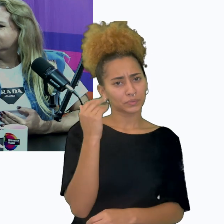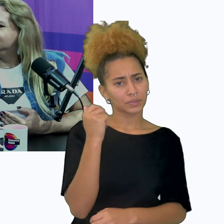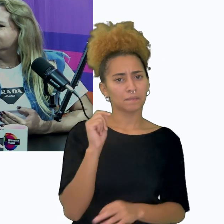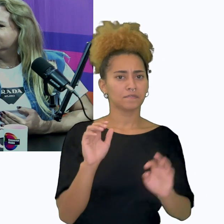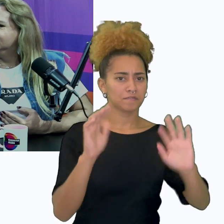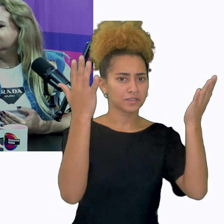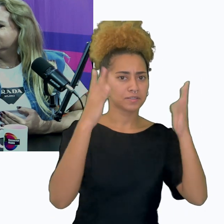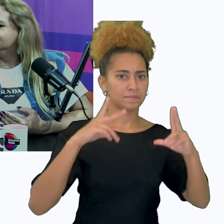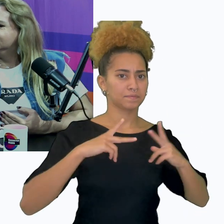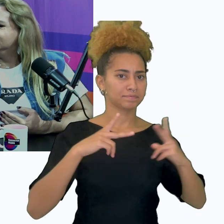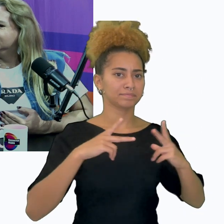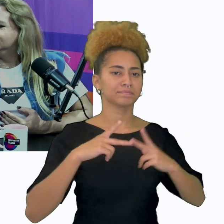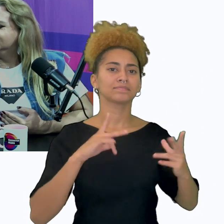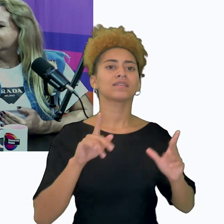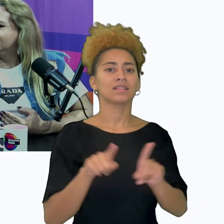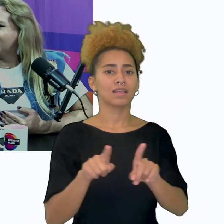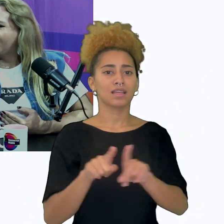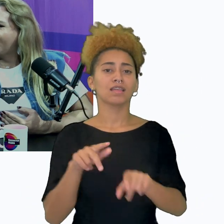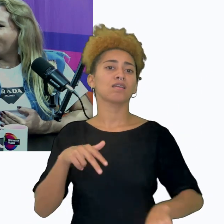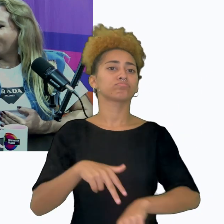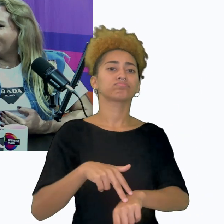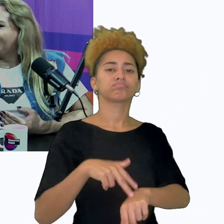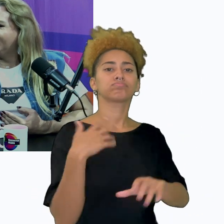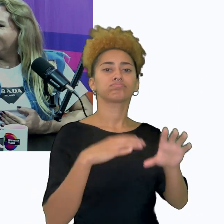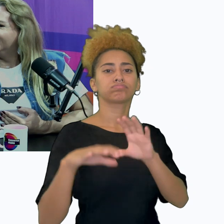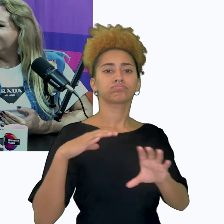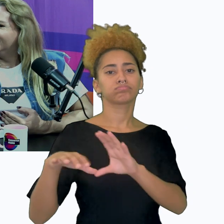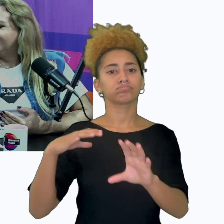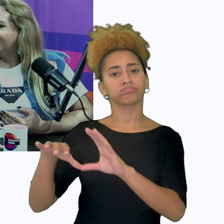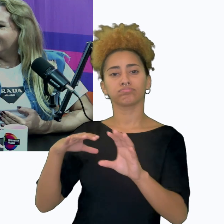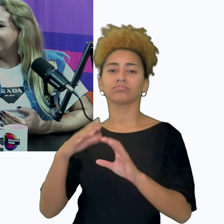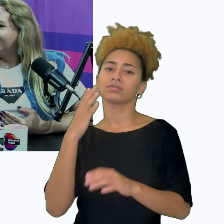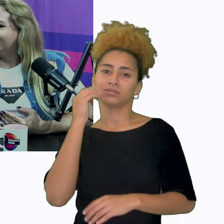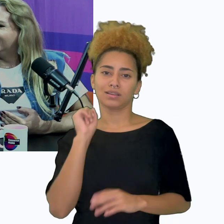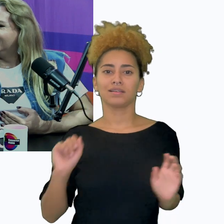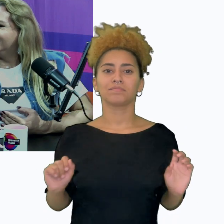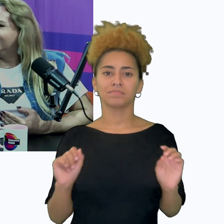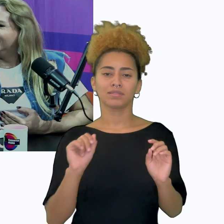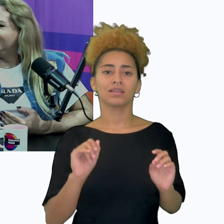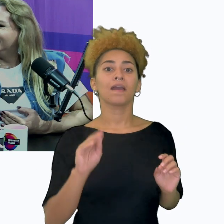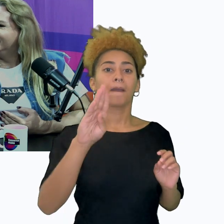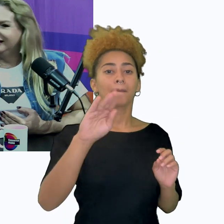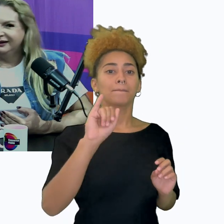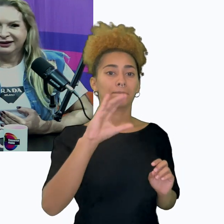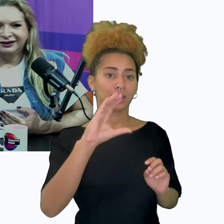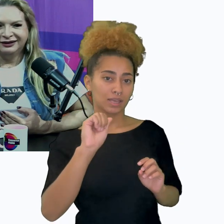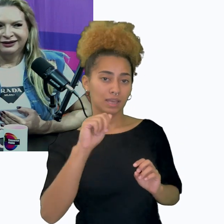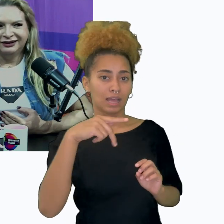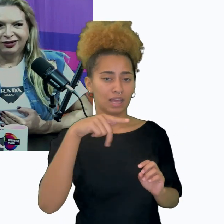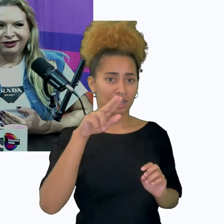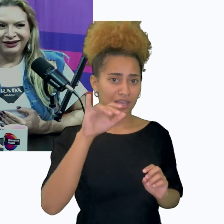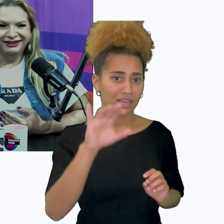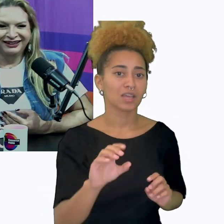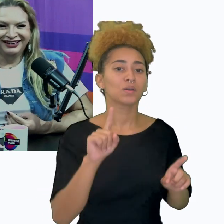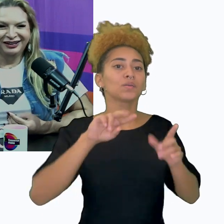também. Tu sabe que eu faço minhas festas de particulares com a Acarajé, agora é cantando, né? Ah, é? Eu faço meus me caguei, né? Tu sabe, né? Como é os me caguei?